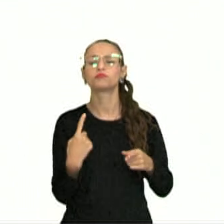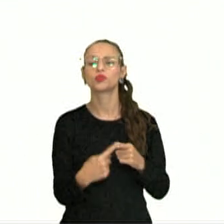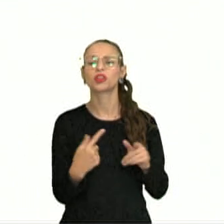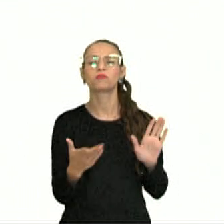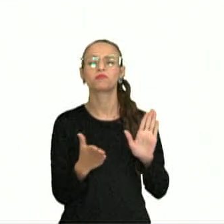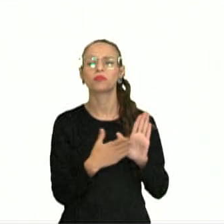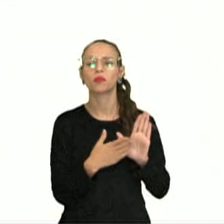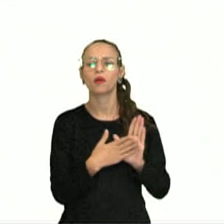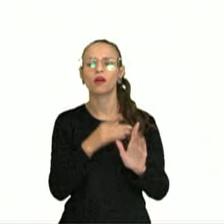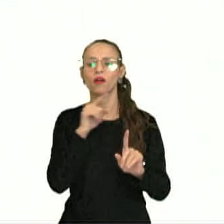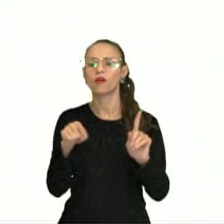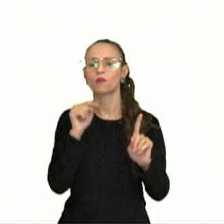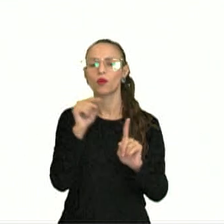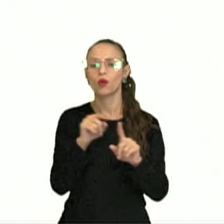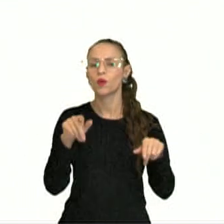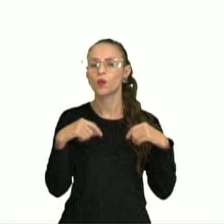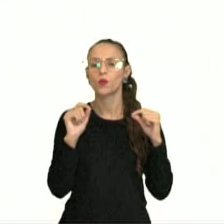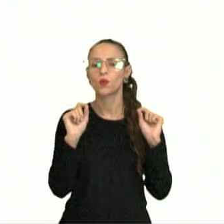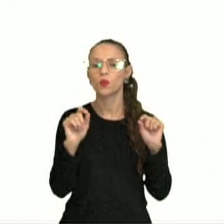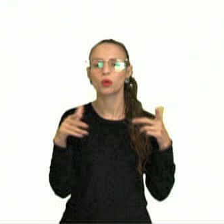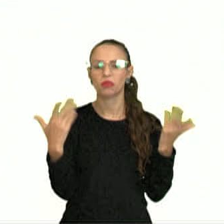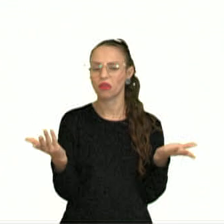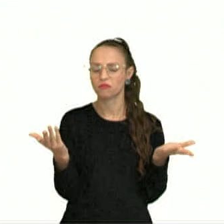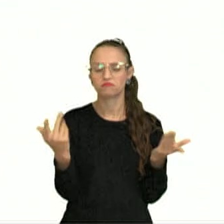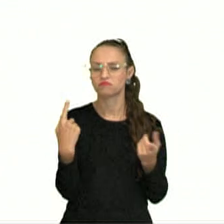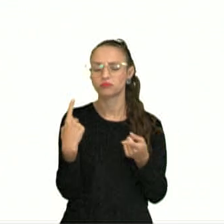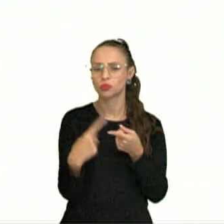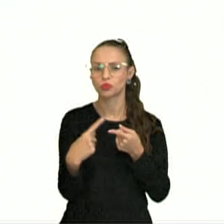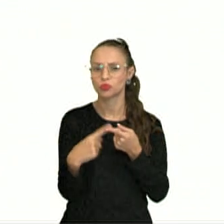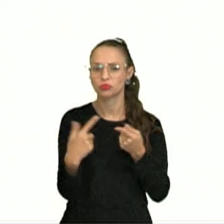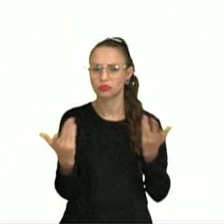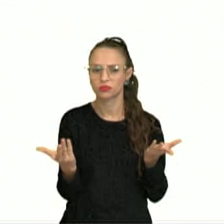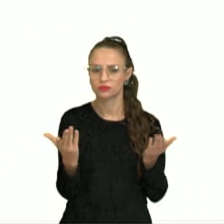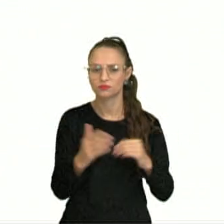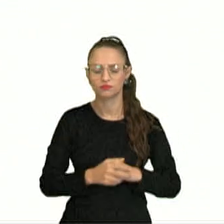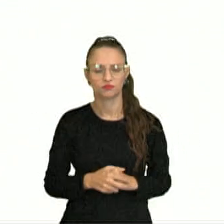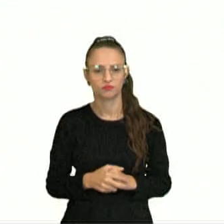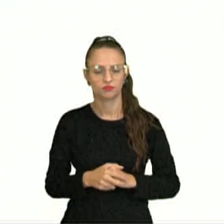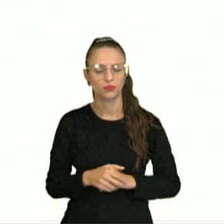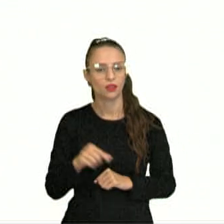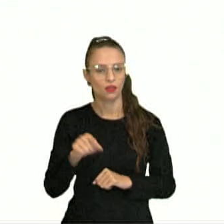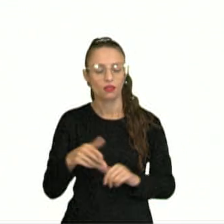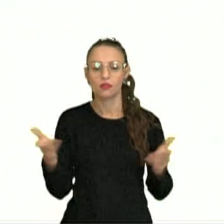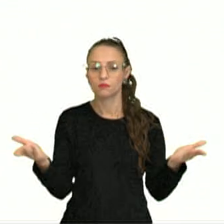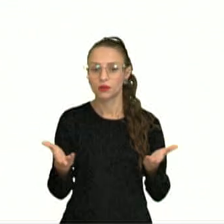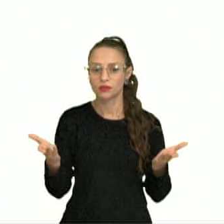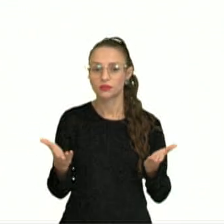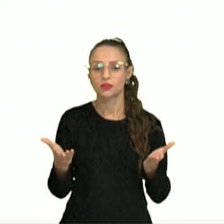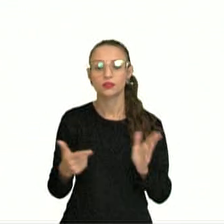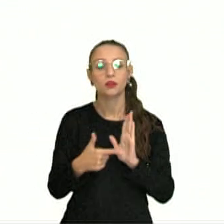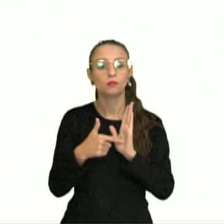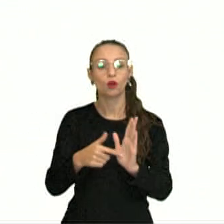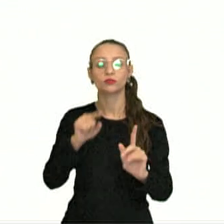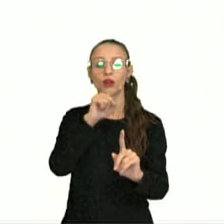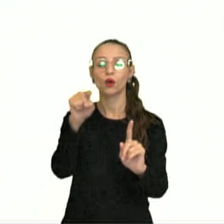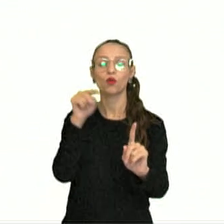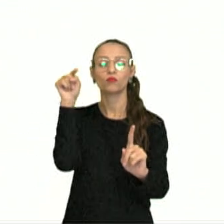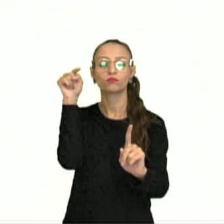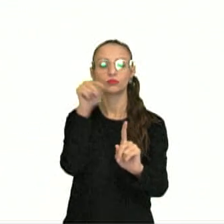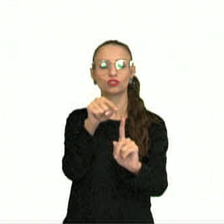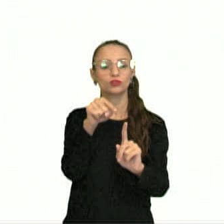da notícia, né? Não é por acaso. Ele demonstra, então, objetividade